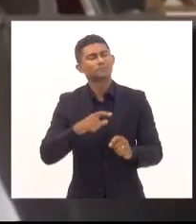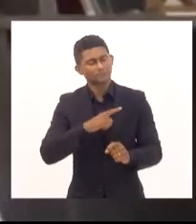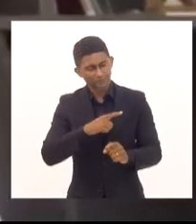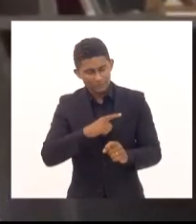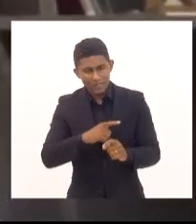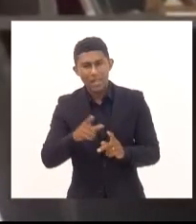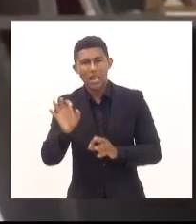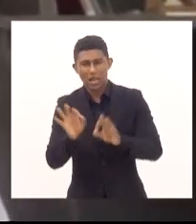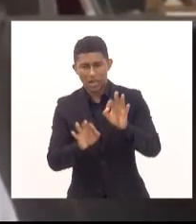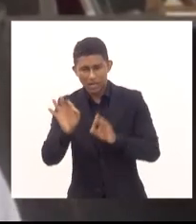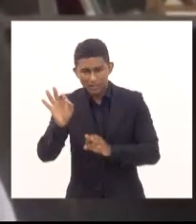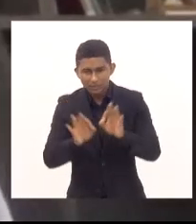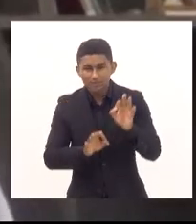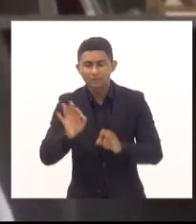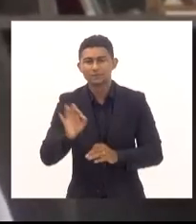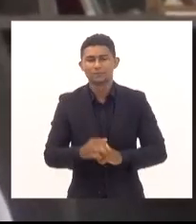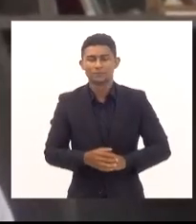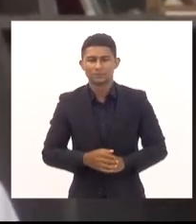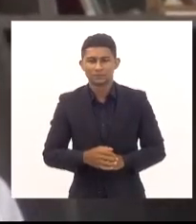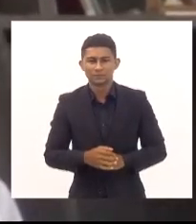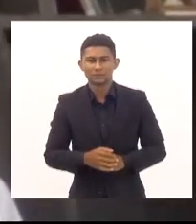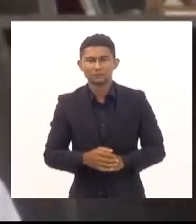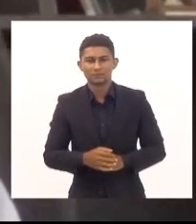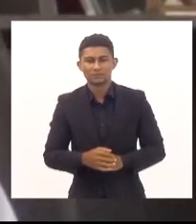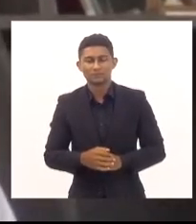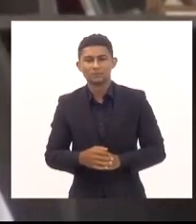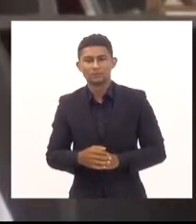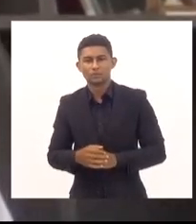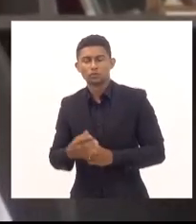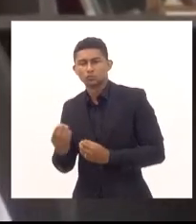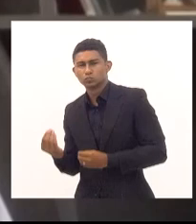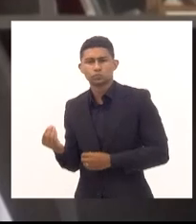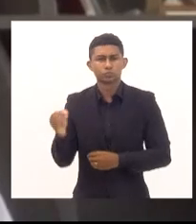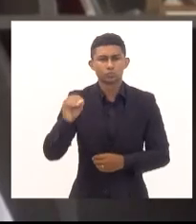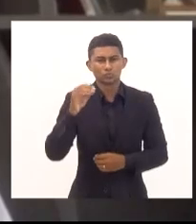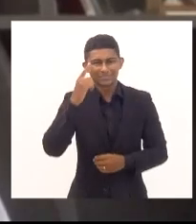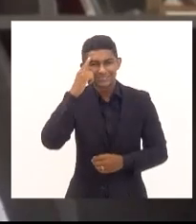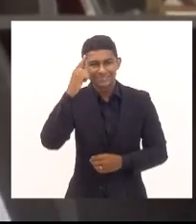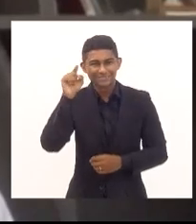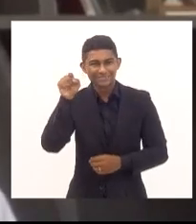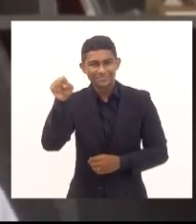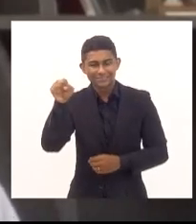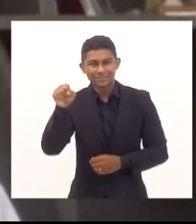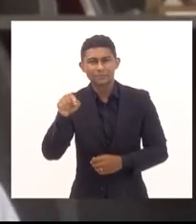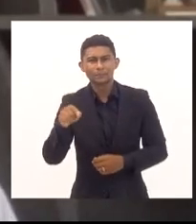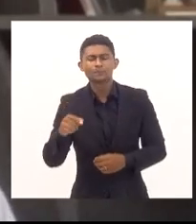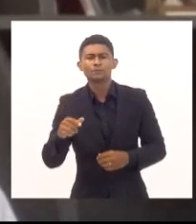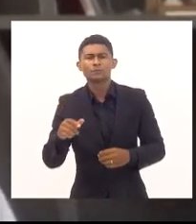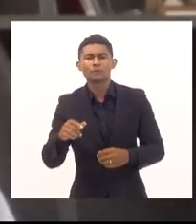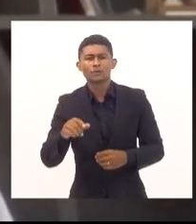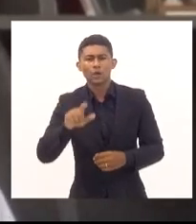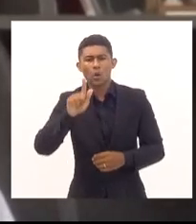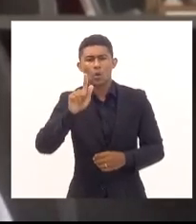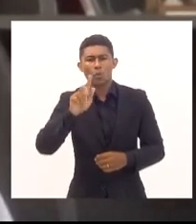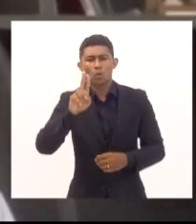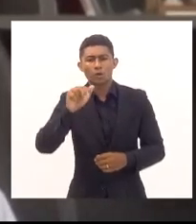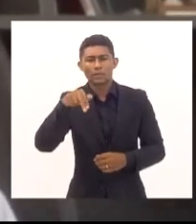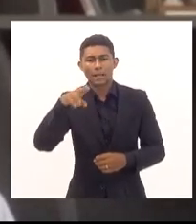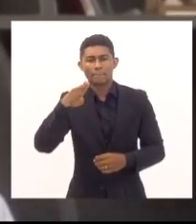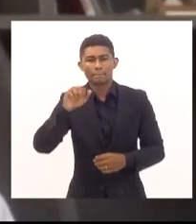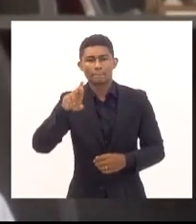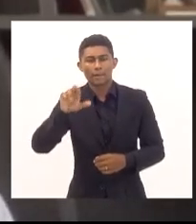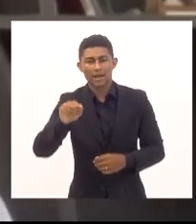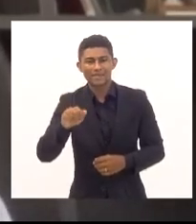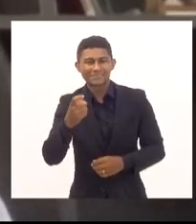que foi lançado no Palácio Guanabara, na sexta-feira, nessa